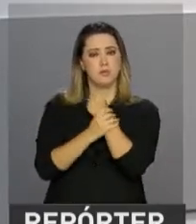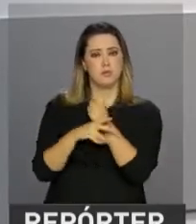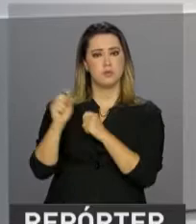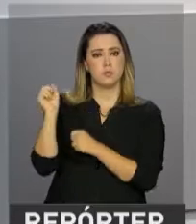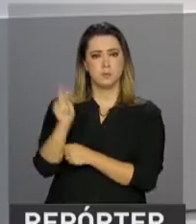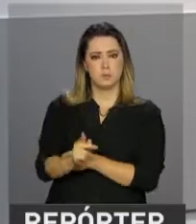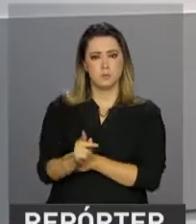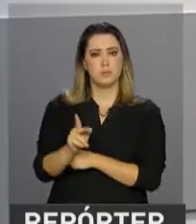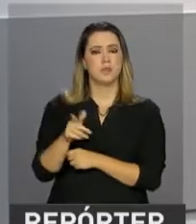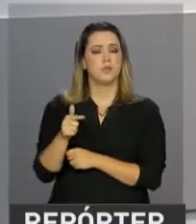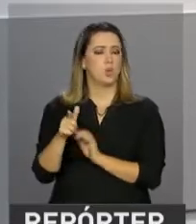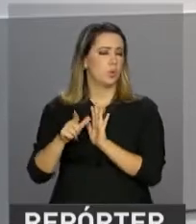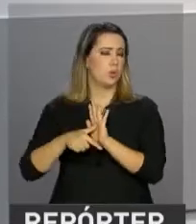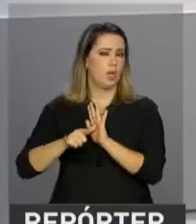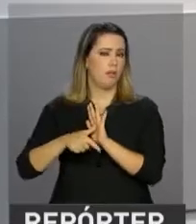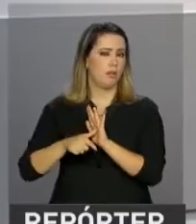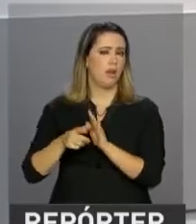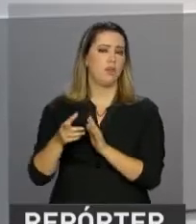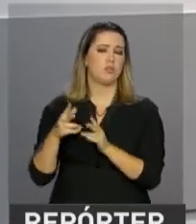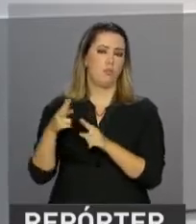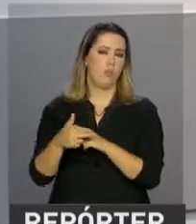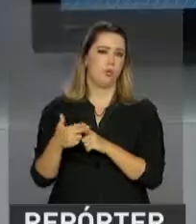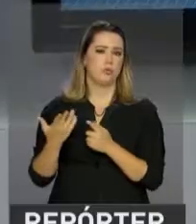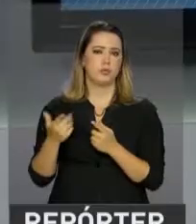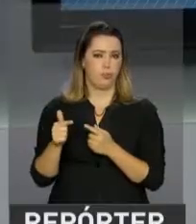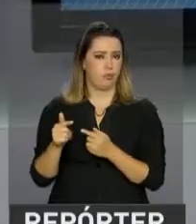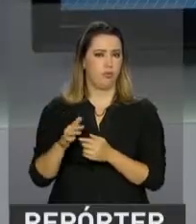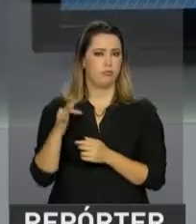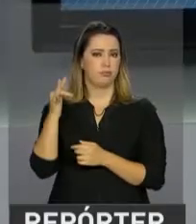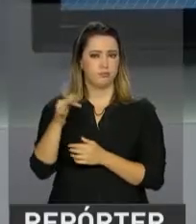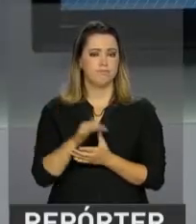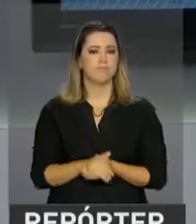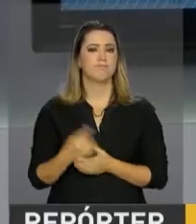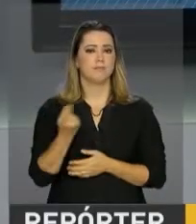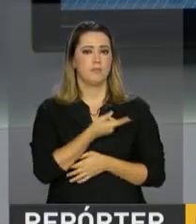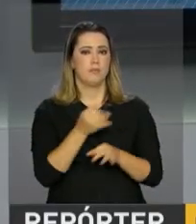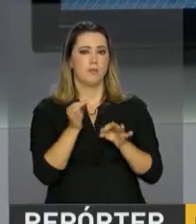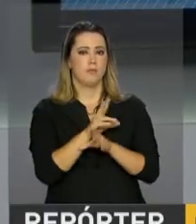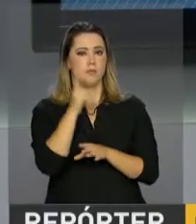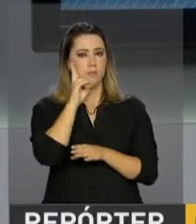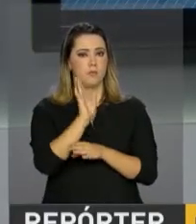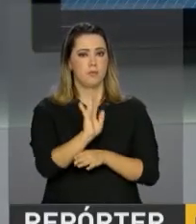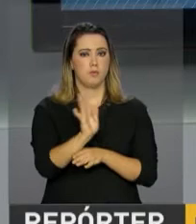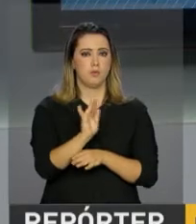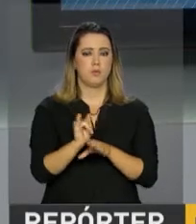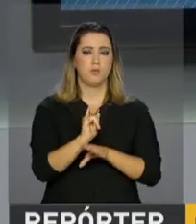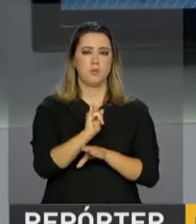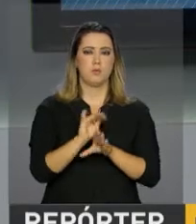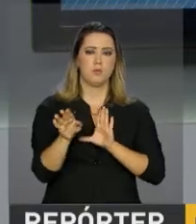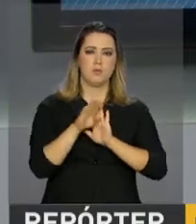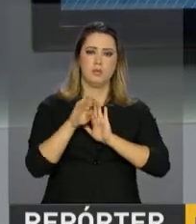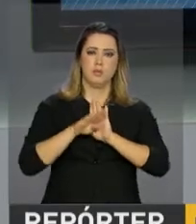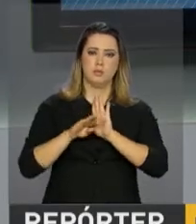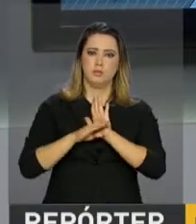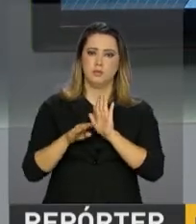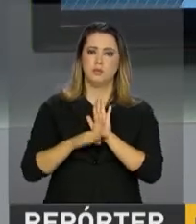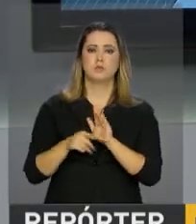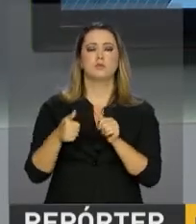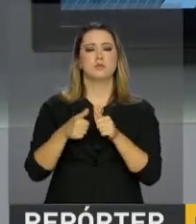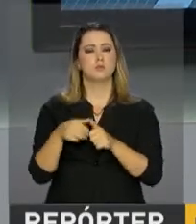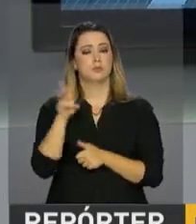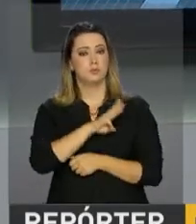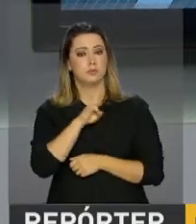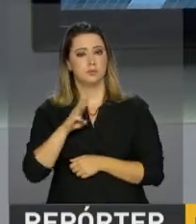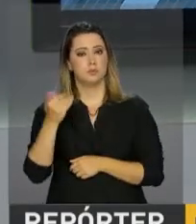receber a aposentadoria sem atrasos e cortes nós ficamos por aqui você pode rever as reportagens no youtube e toda a programação